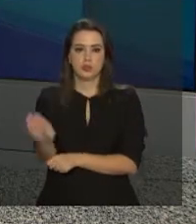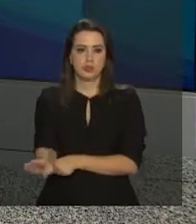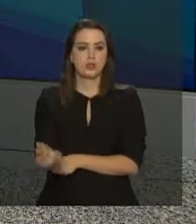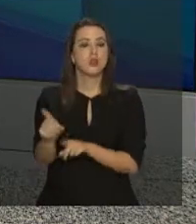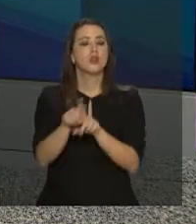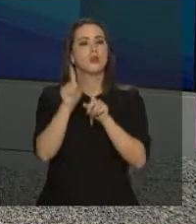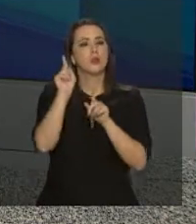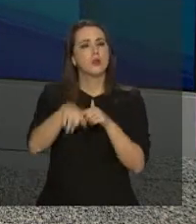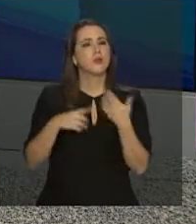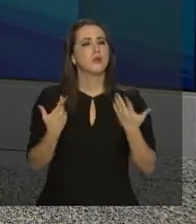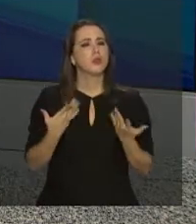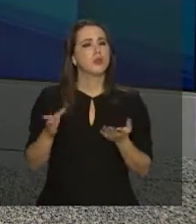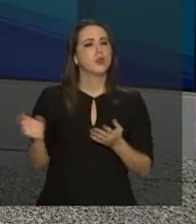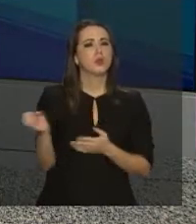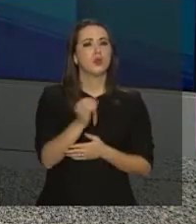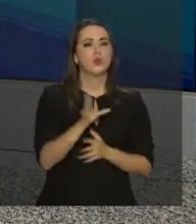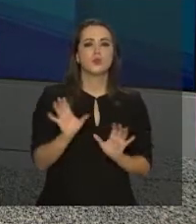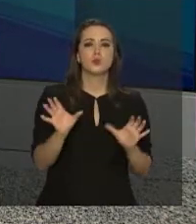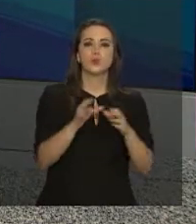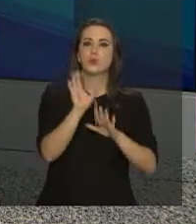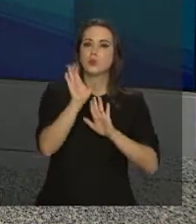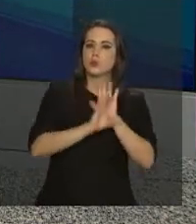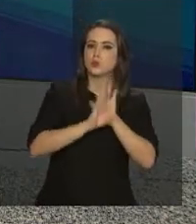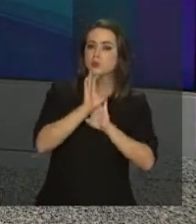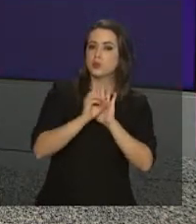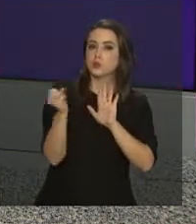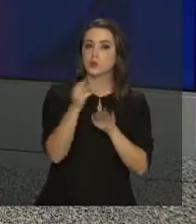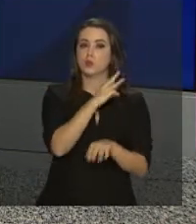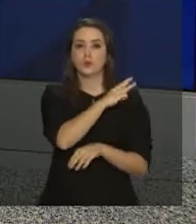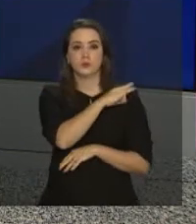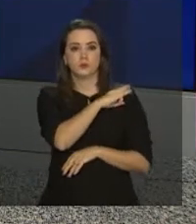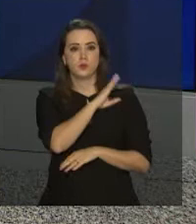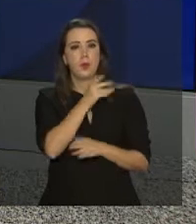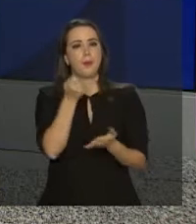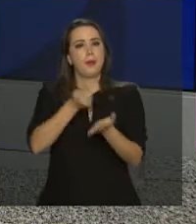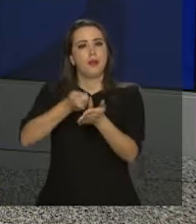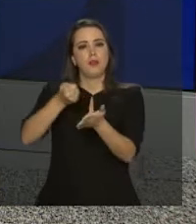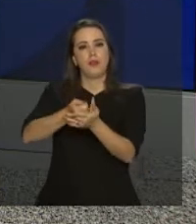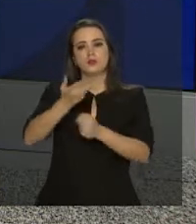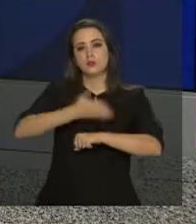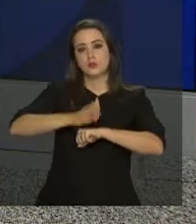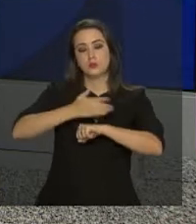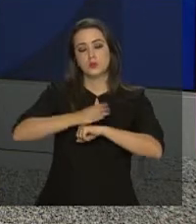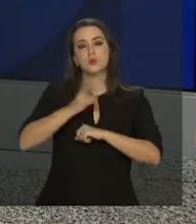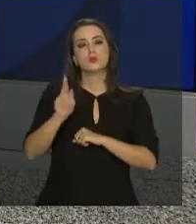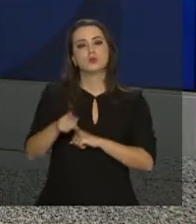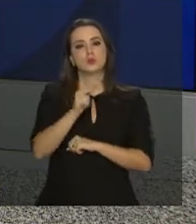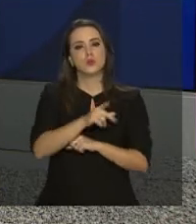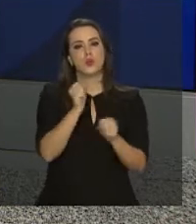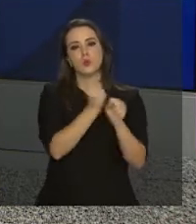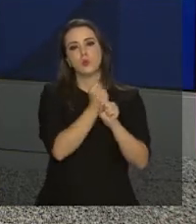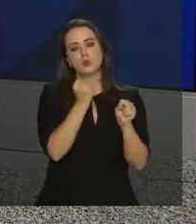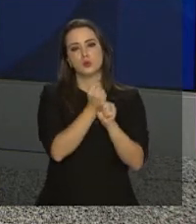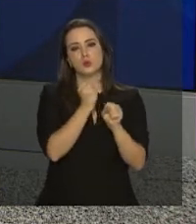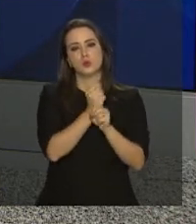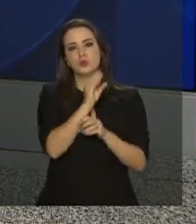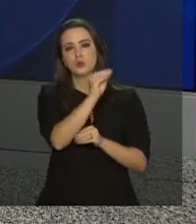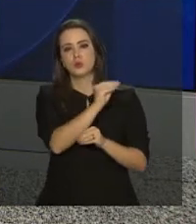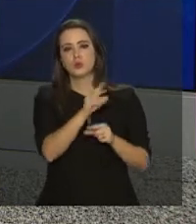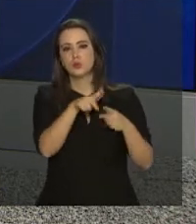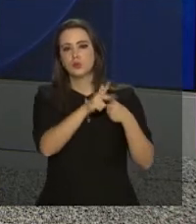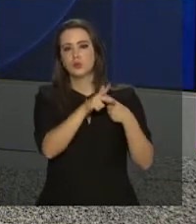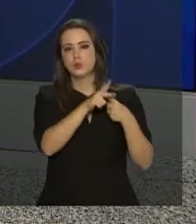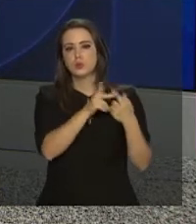novas organizações curriculares para o novo ensino médio e custear capacitação de professores construção e conservação